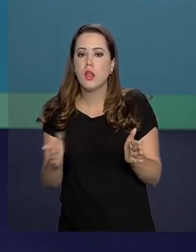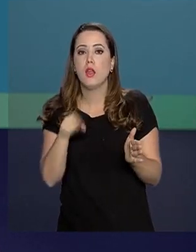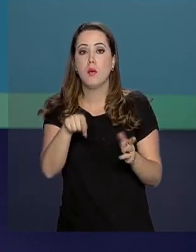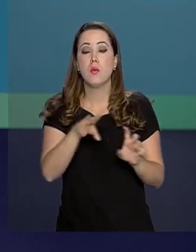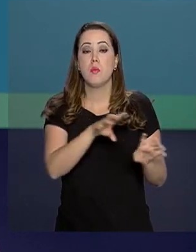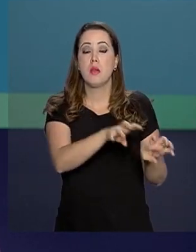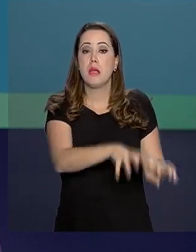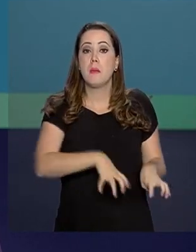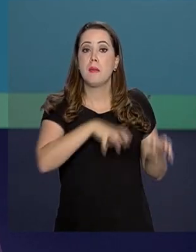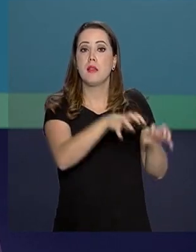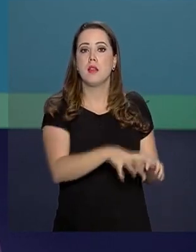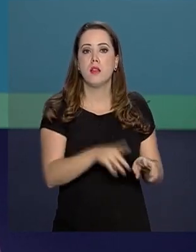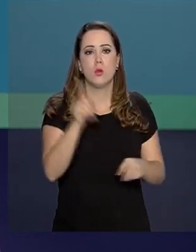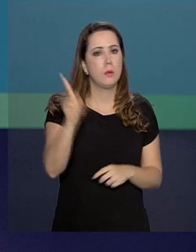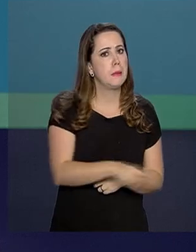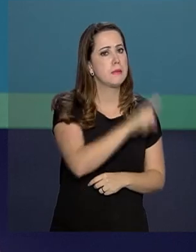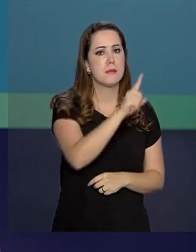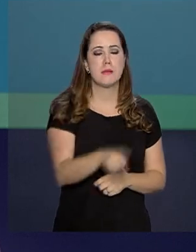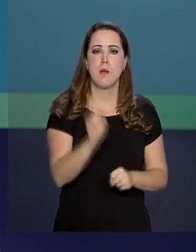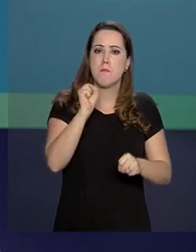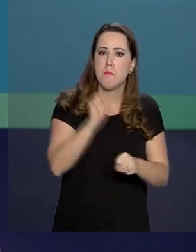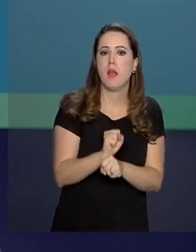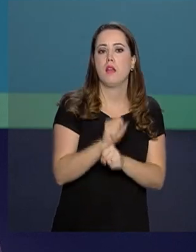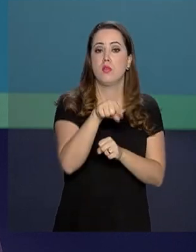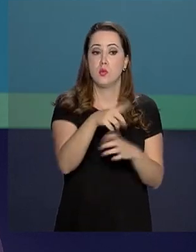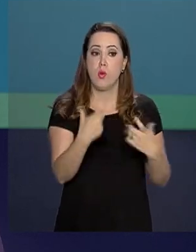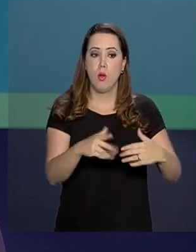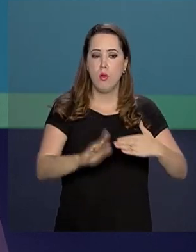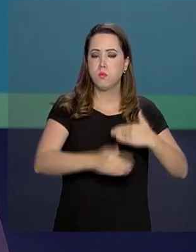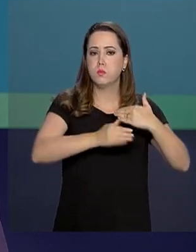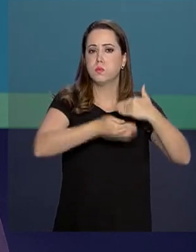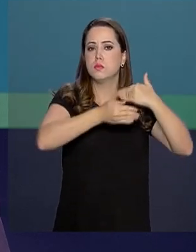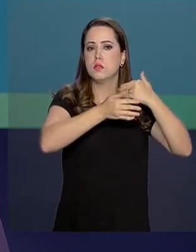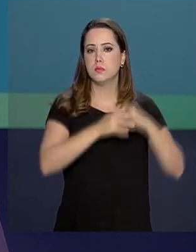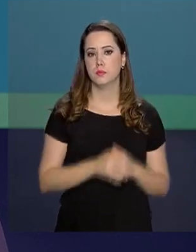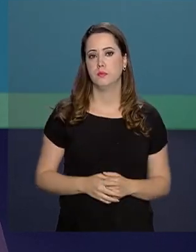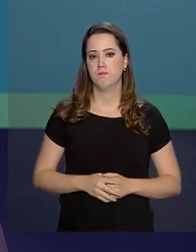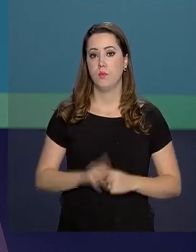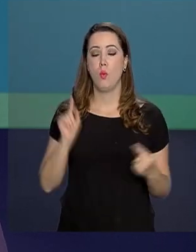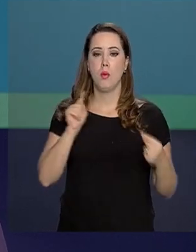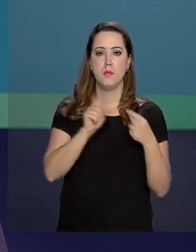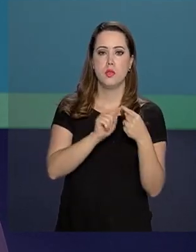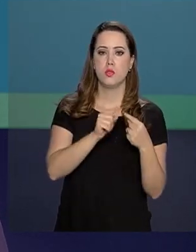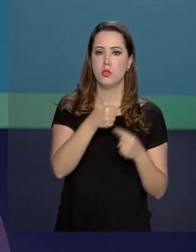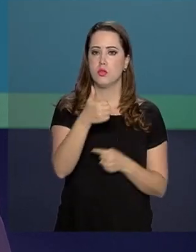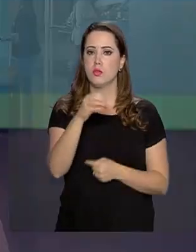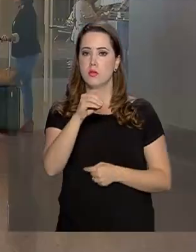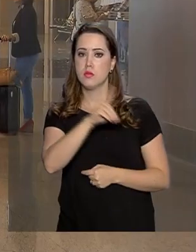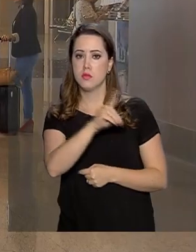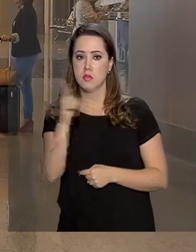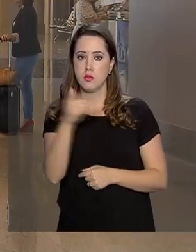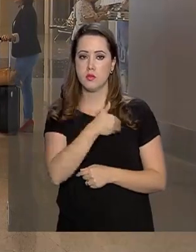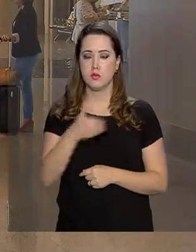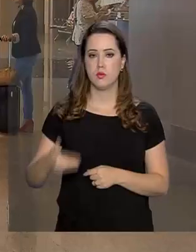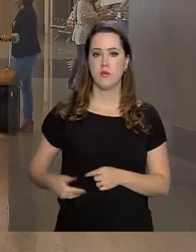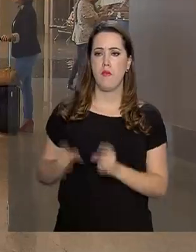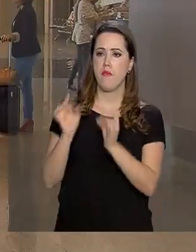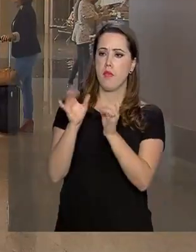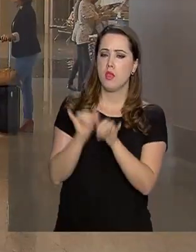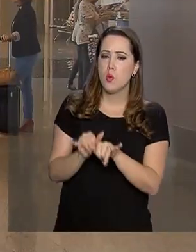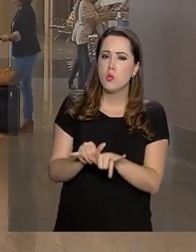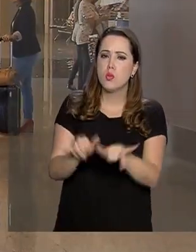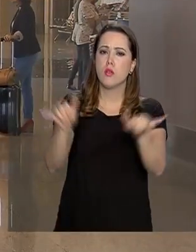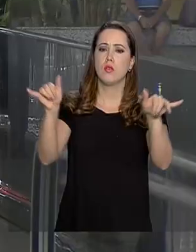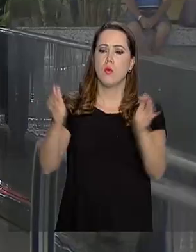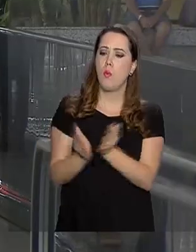mineradoras desativem e eliminem esses Empreendimentos meta para 100 dias de governo concessão de aeroportos e